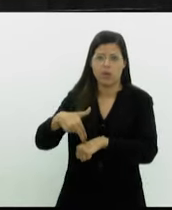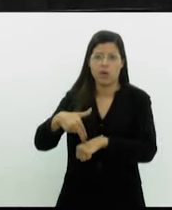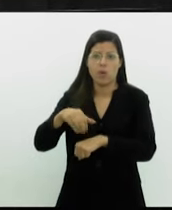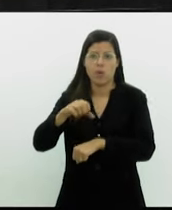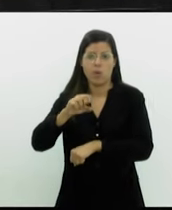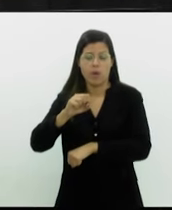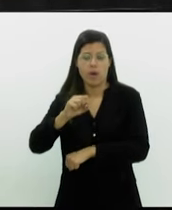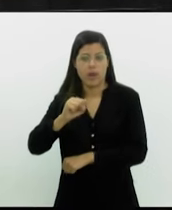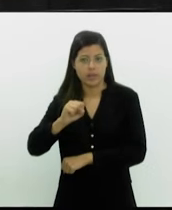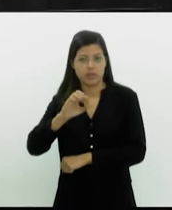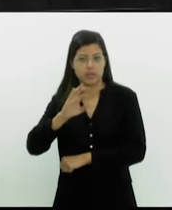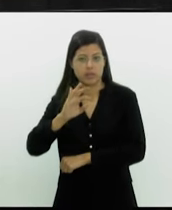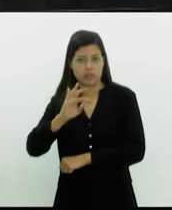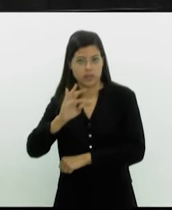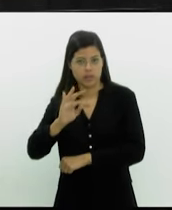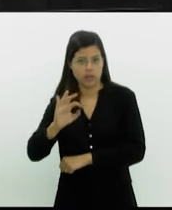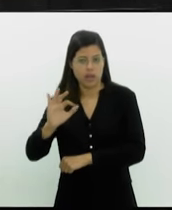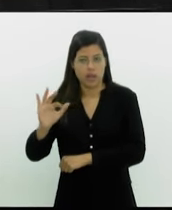tem